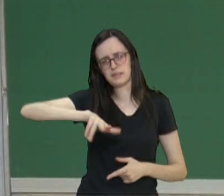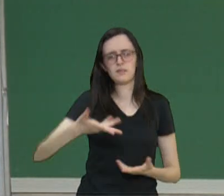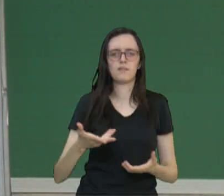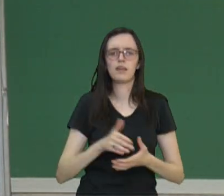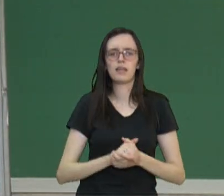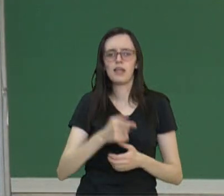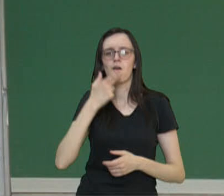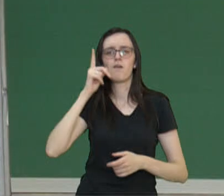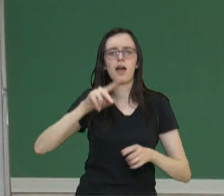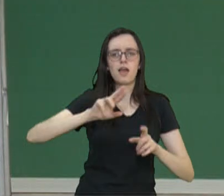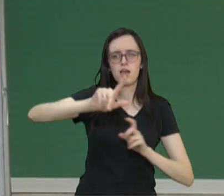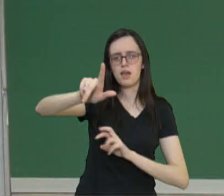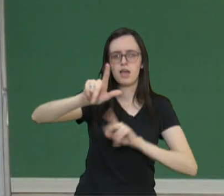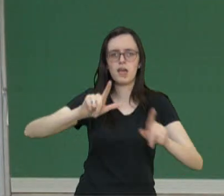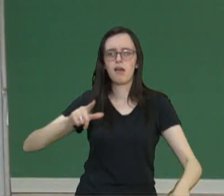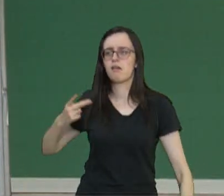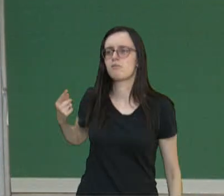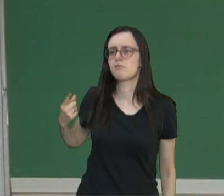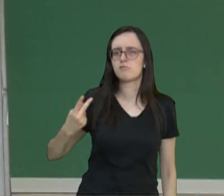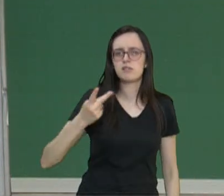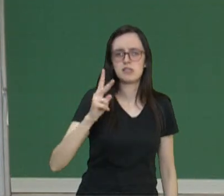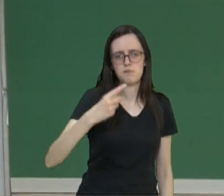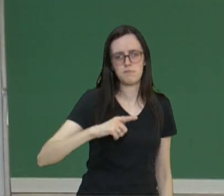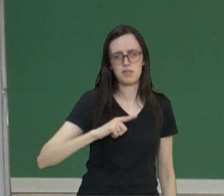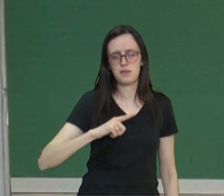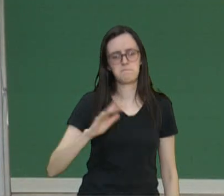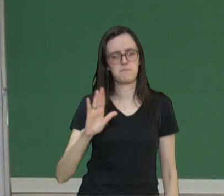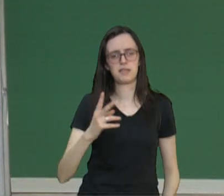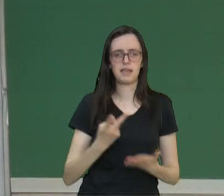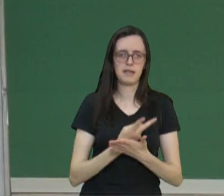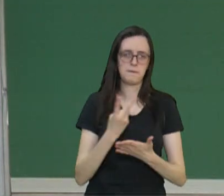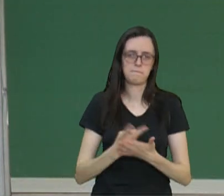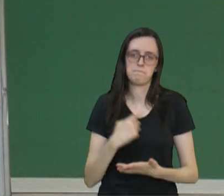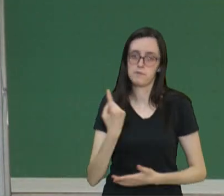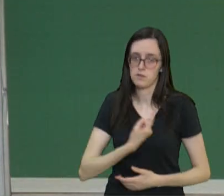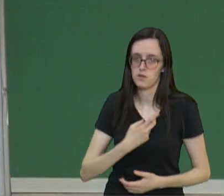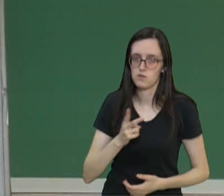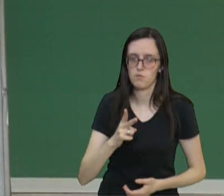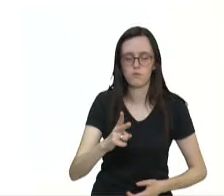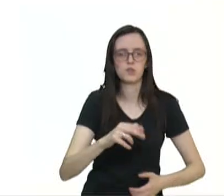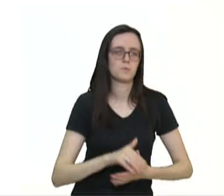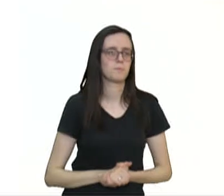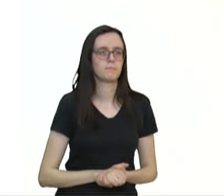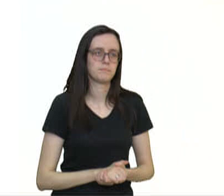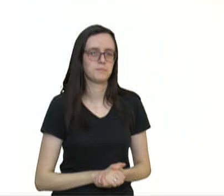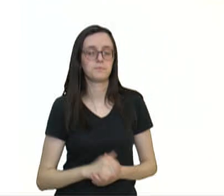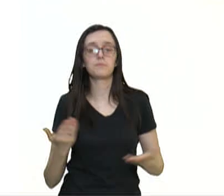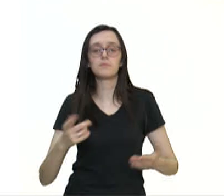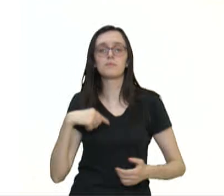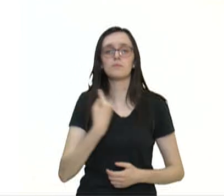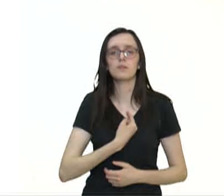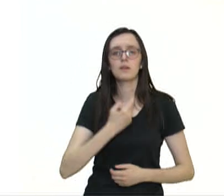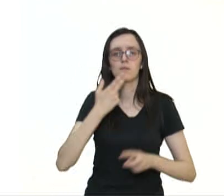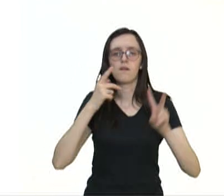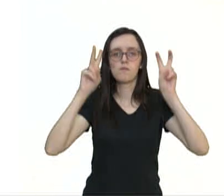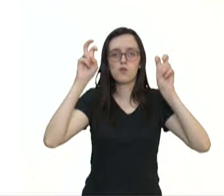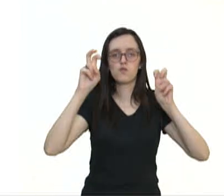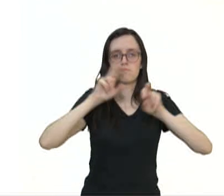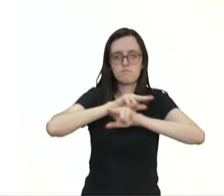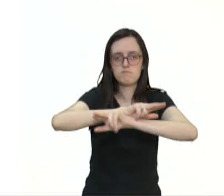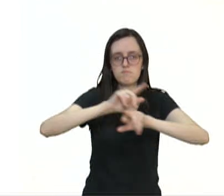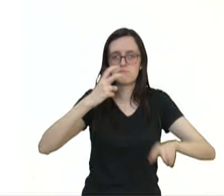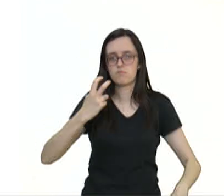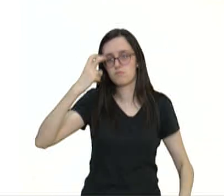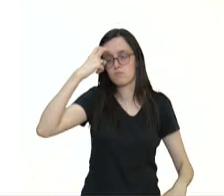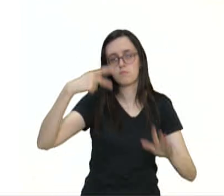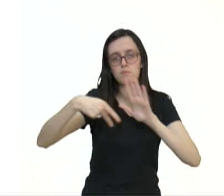fala que as diferenças sempre existiram, então tá errado. Vamos continuar. Então, vamos falar agora da diversidade cultural na